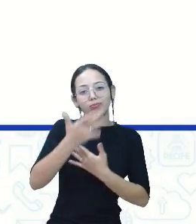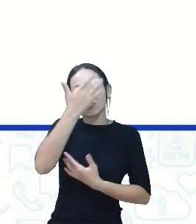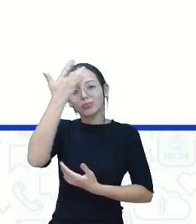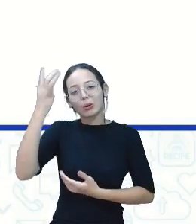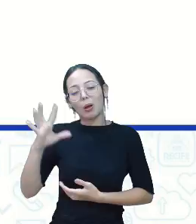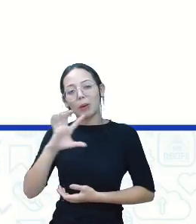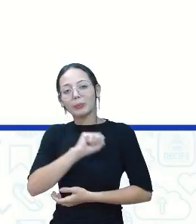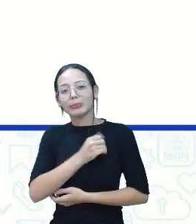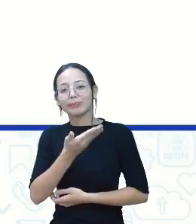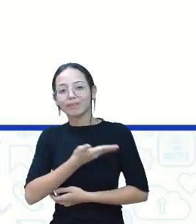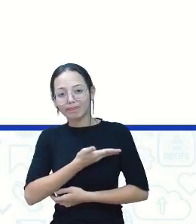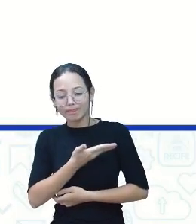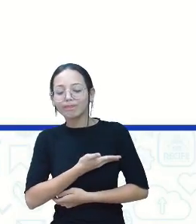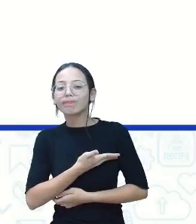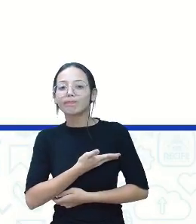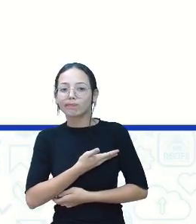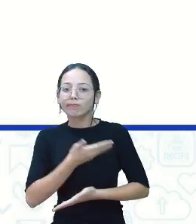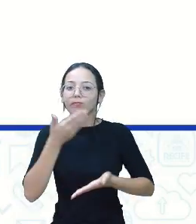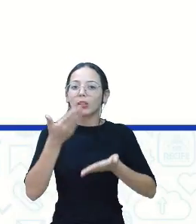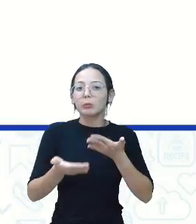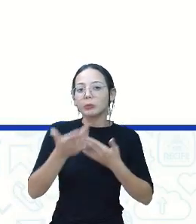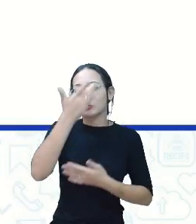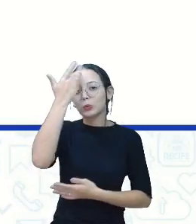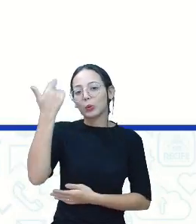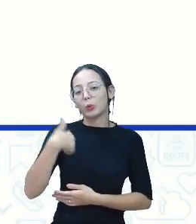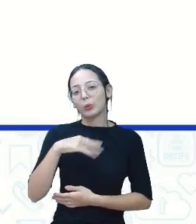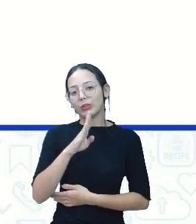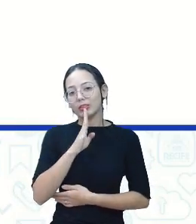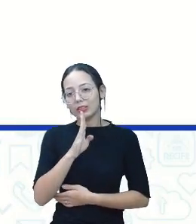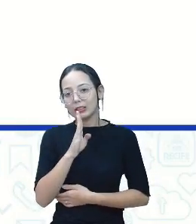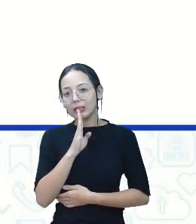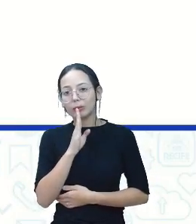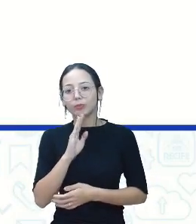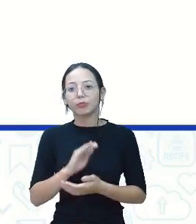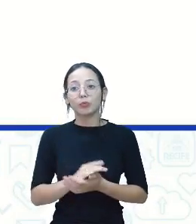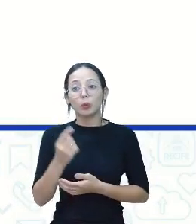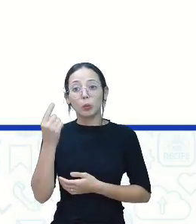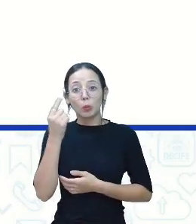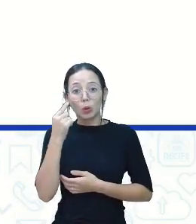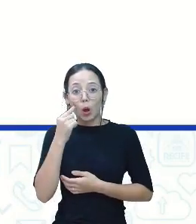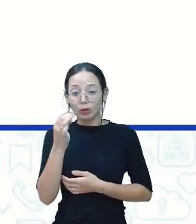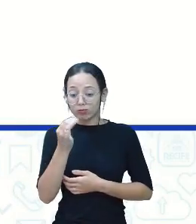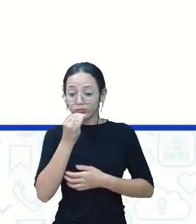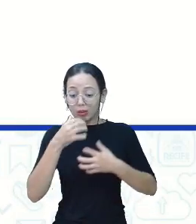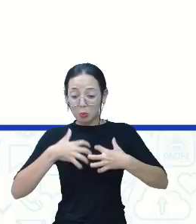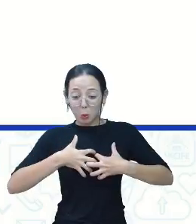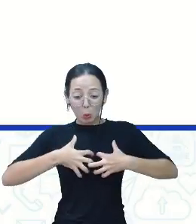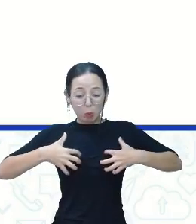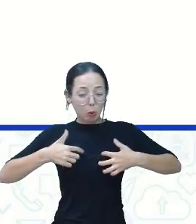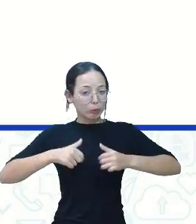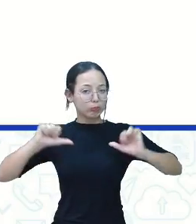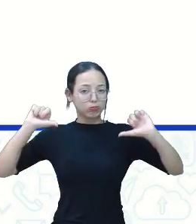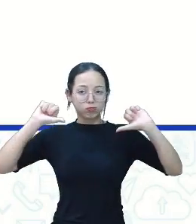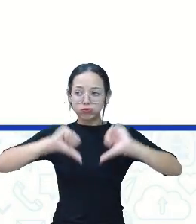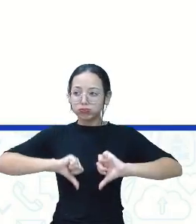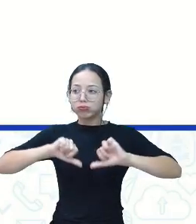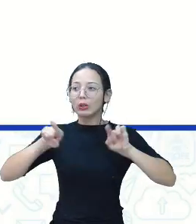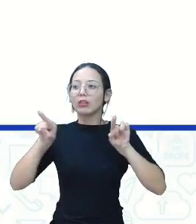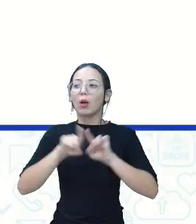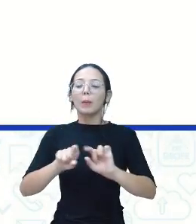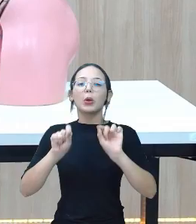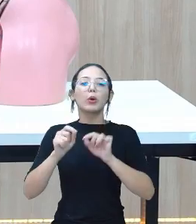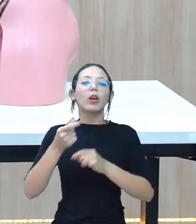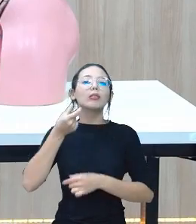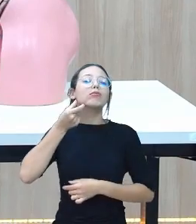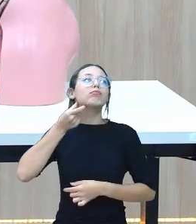pessoas amigas, muitas pessoas conhecidas. Atinge gravemente o pulmão e as vias aéreas, que nós